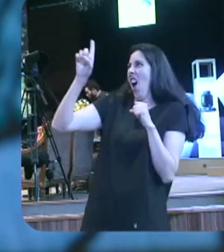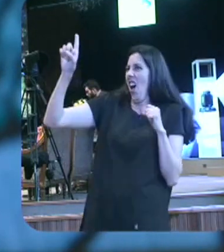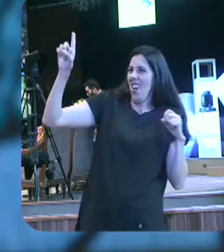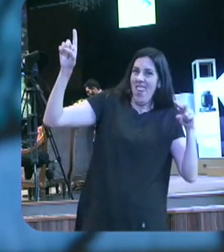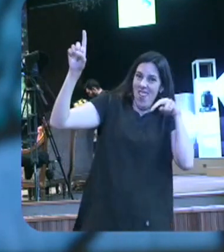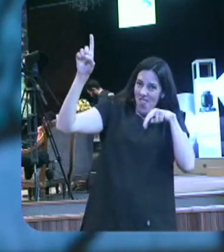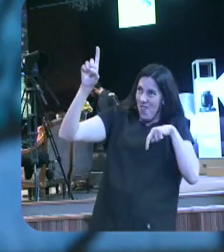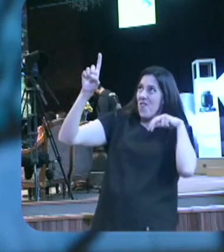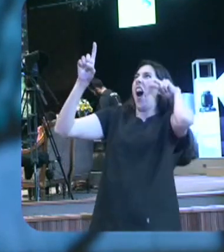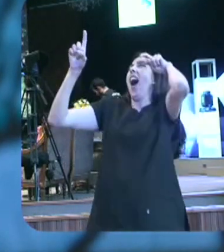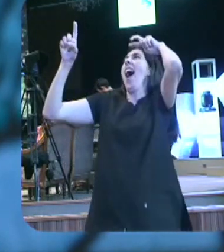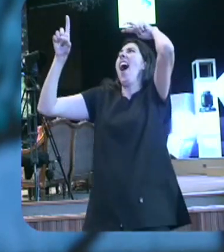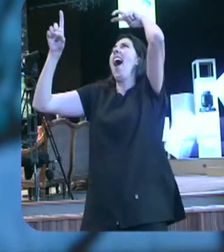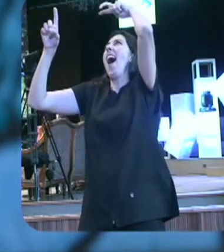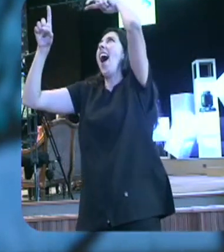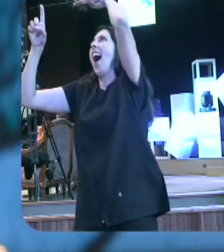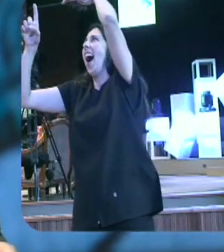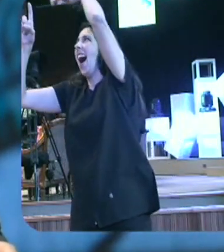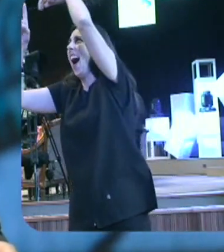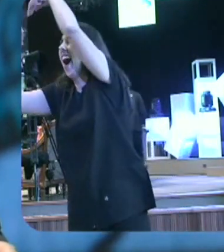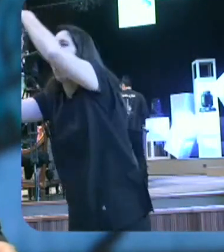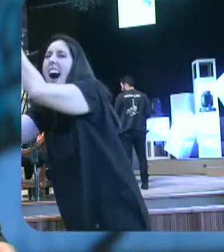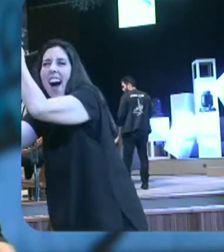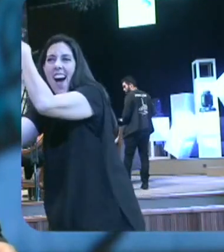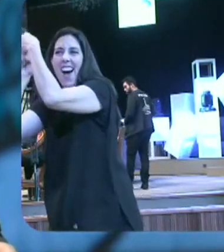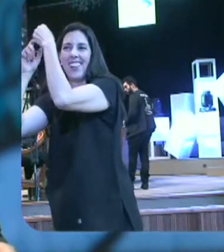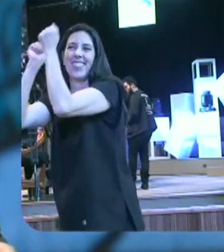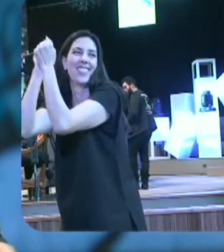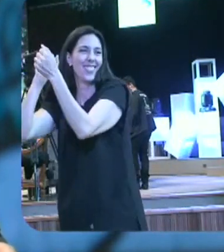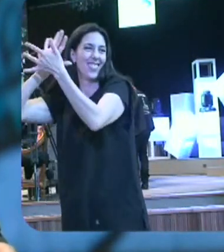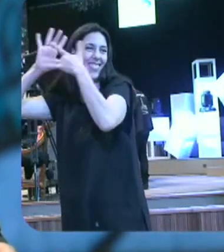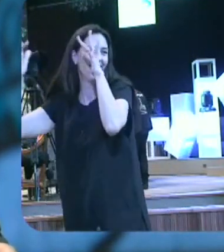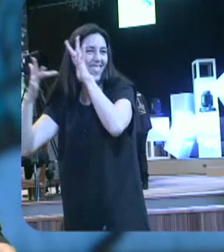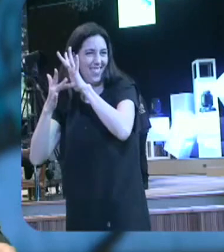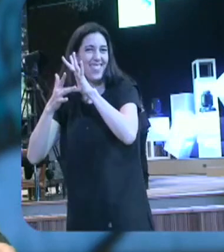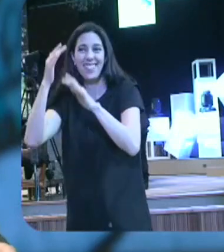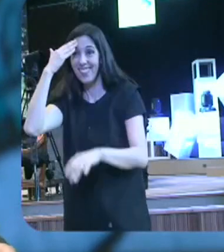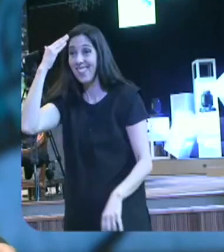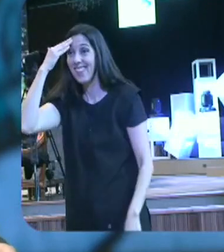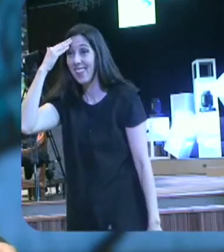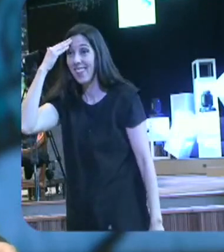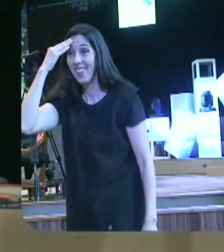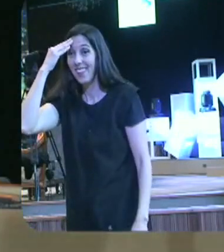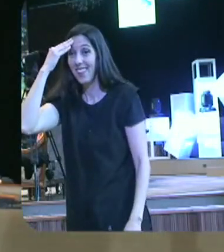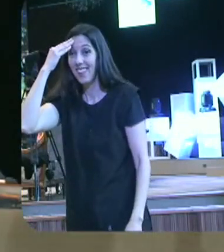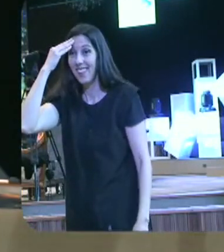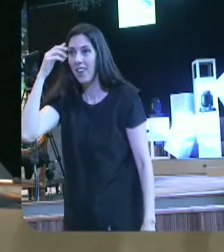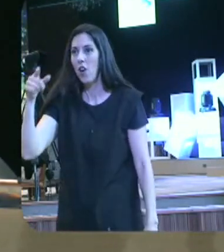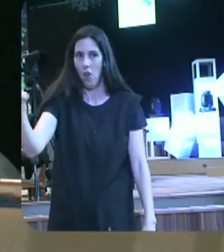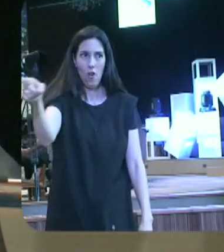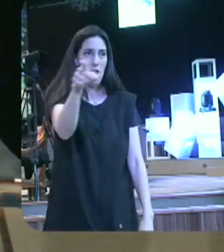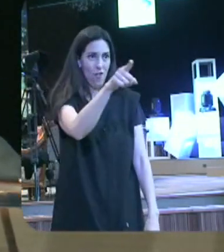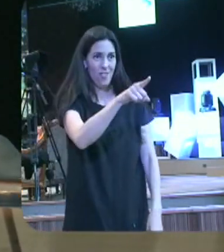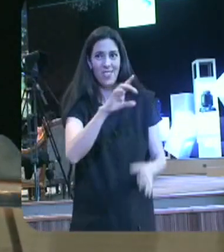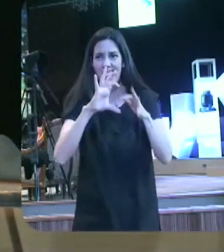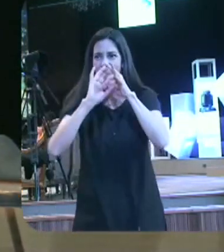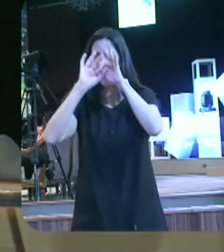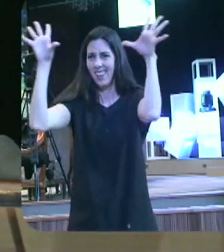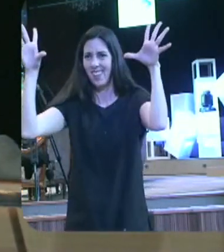a experimentar a graça dele, a permitir que Ele dirija os seus